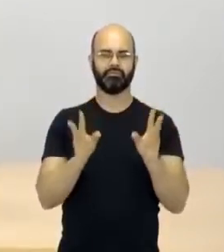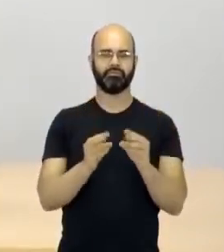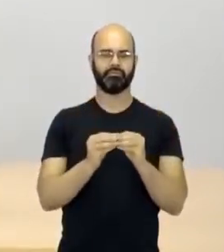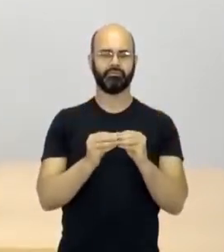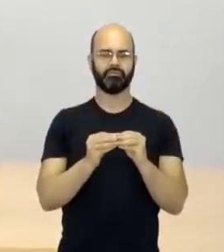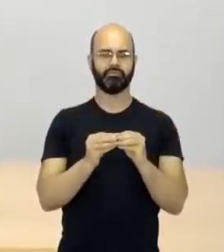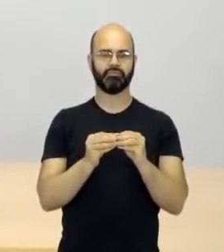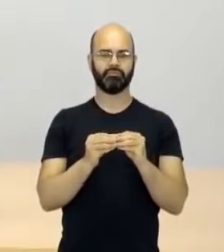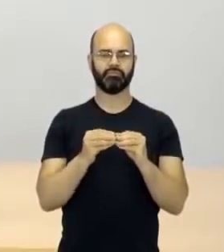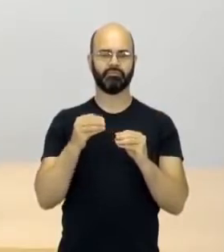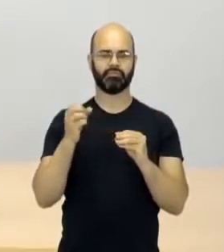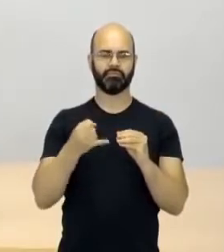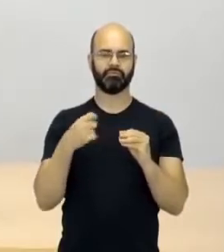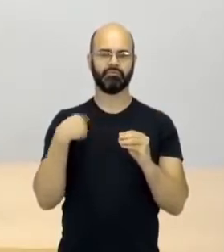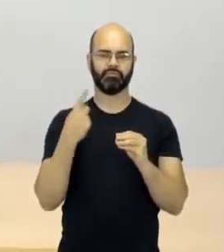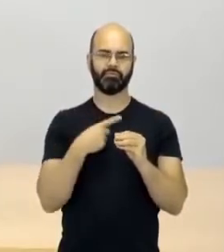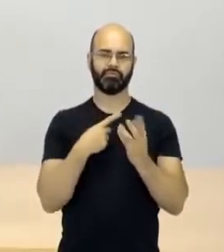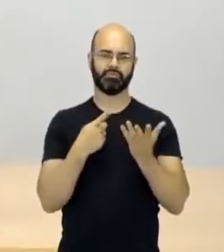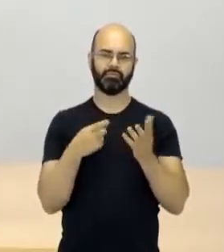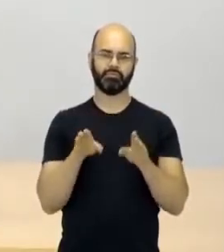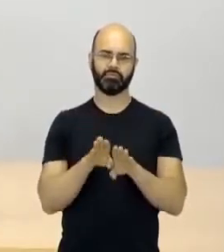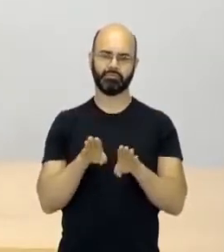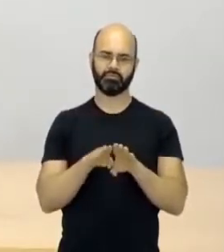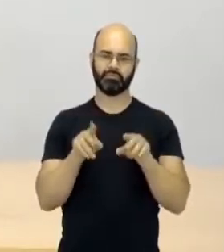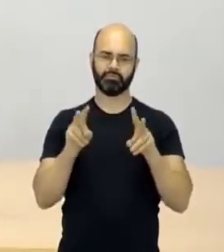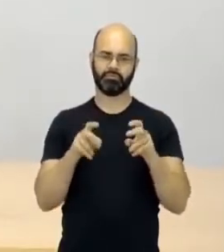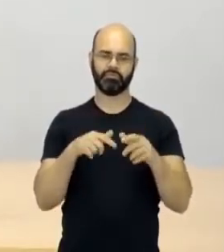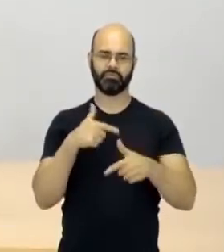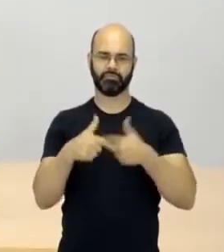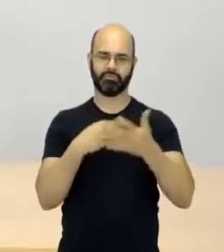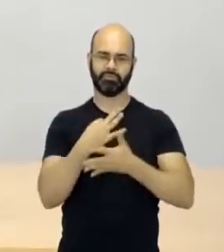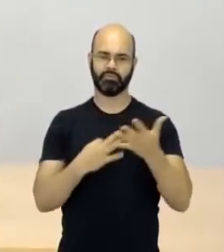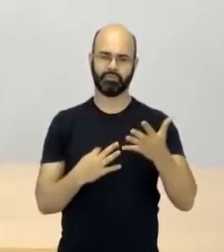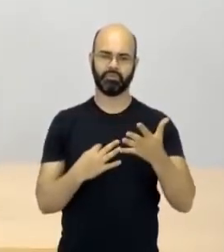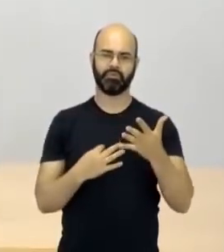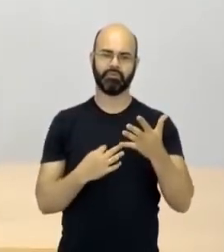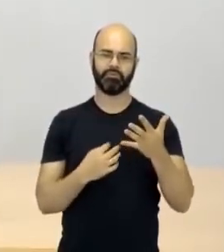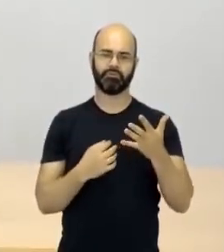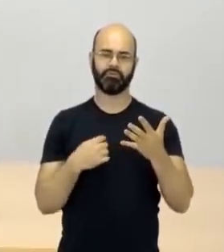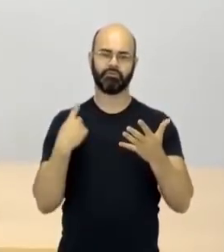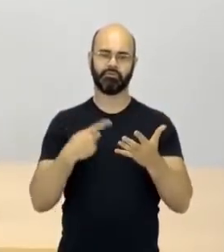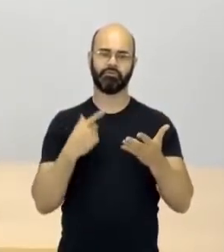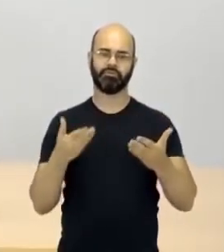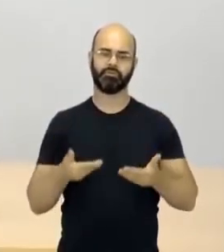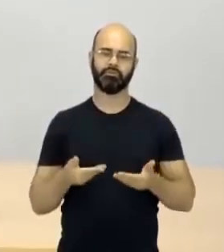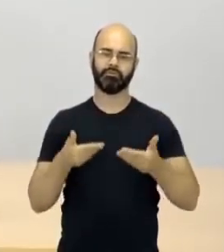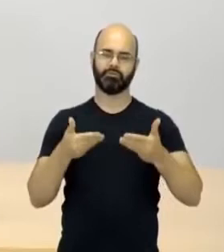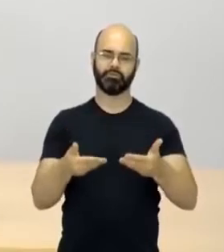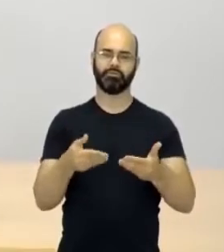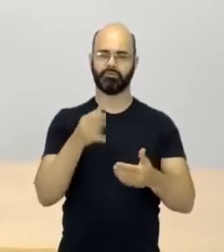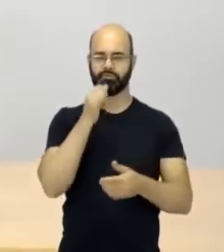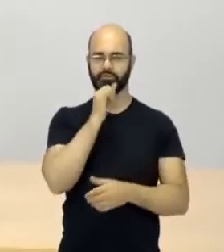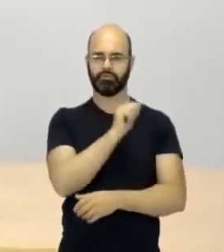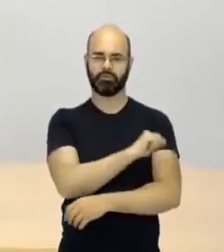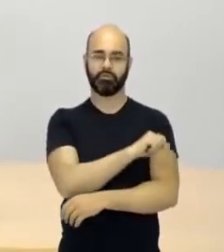exatamente o que a gente tem de intenção também quando trabalha com esse tipo de texto, de levar,